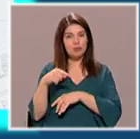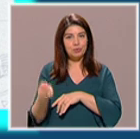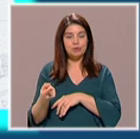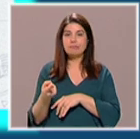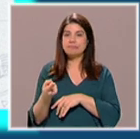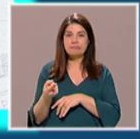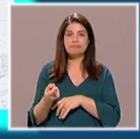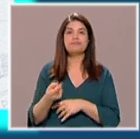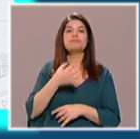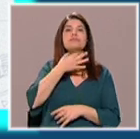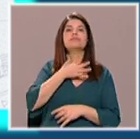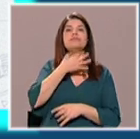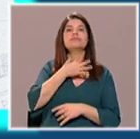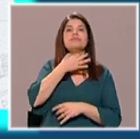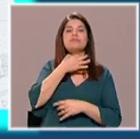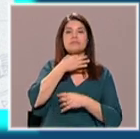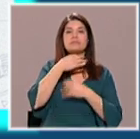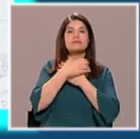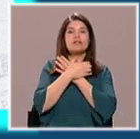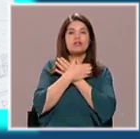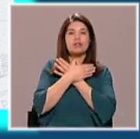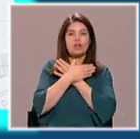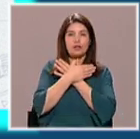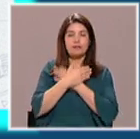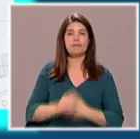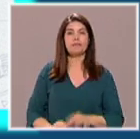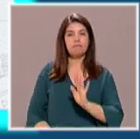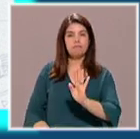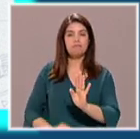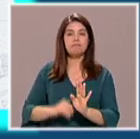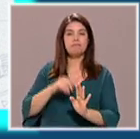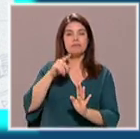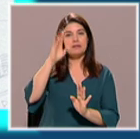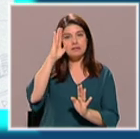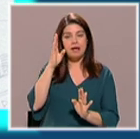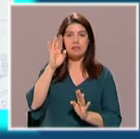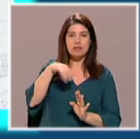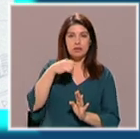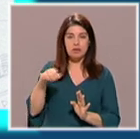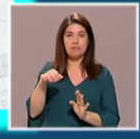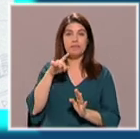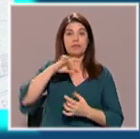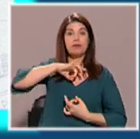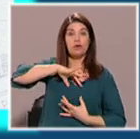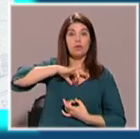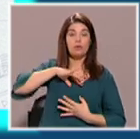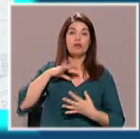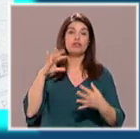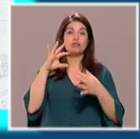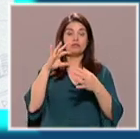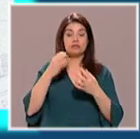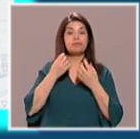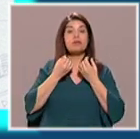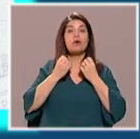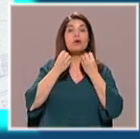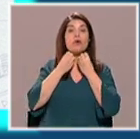mais do que o tiroidismo. Não sei se vocês têm noção, mas os valores dos níveis de hormonas da tiroide são logo